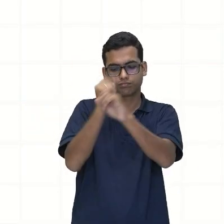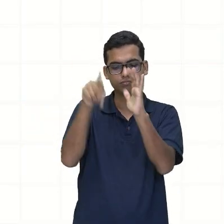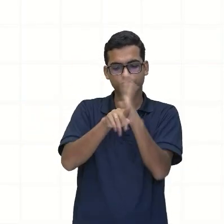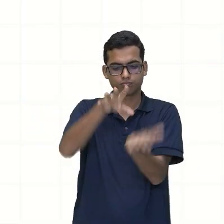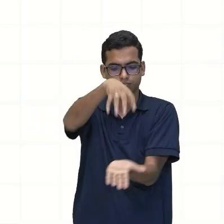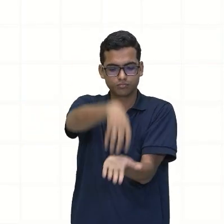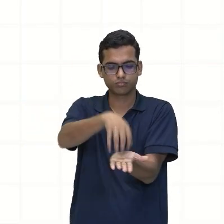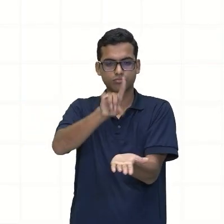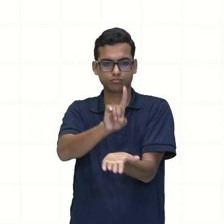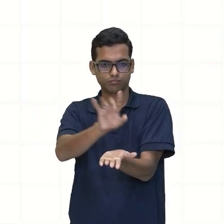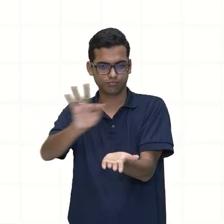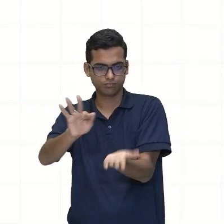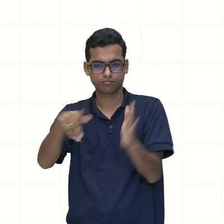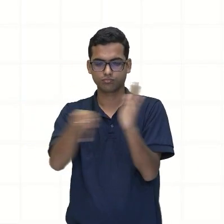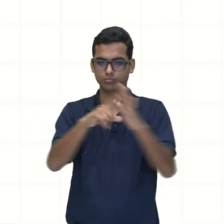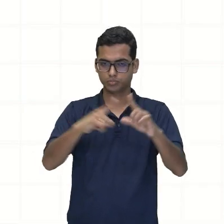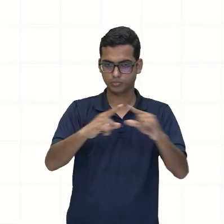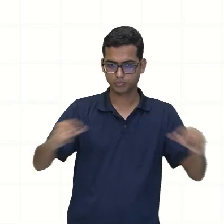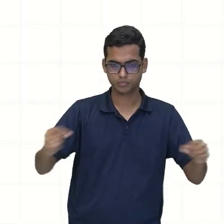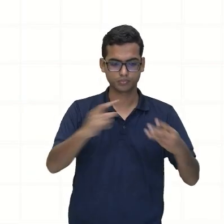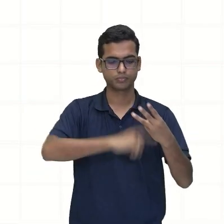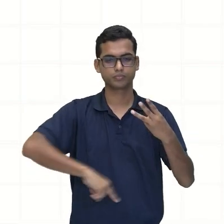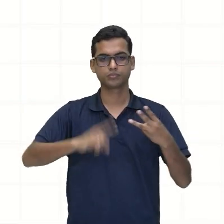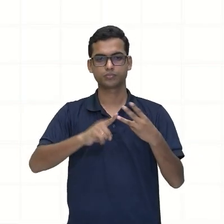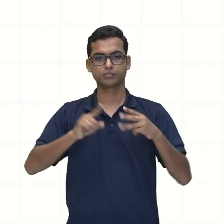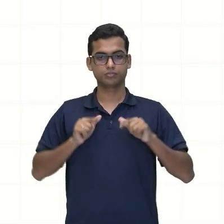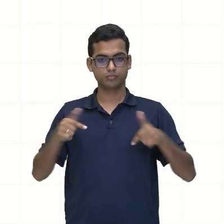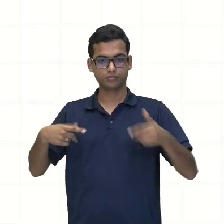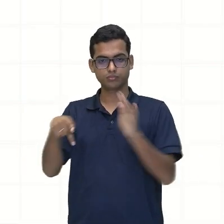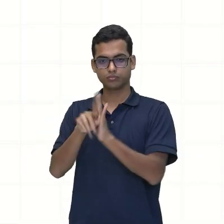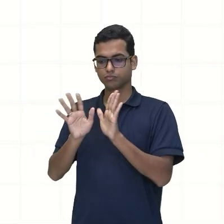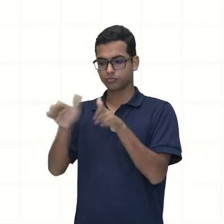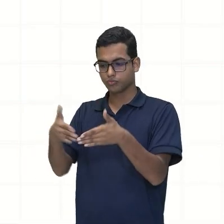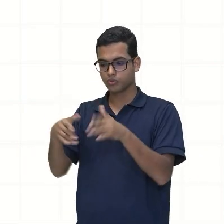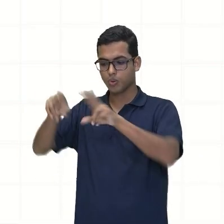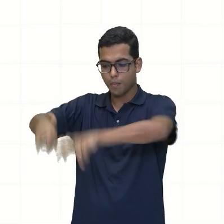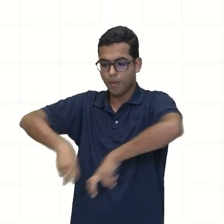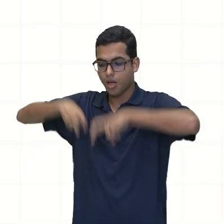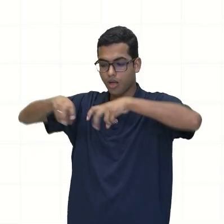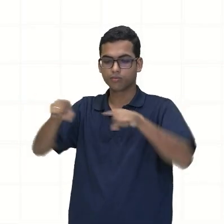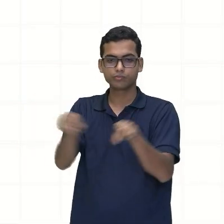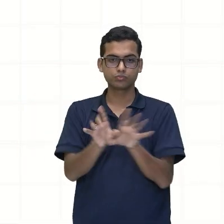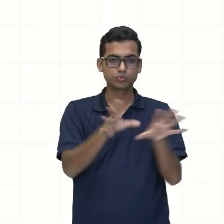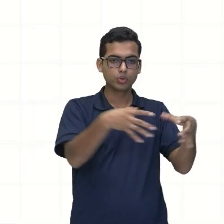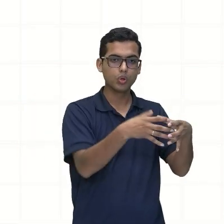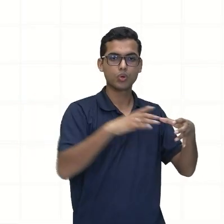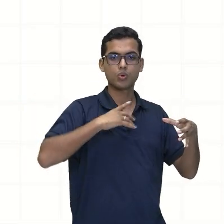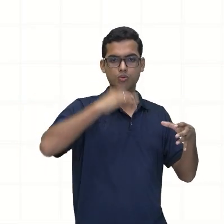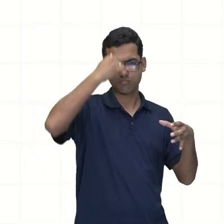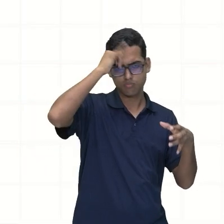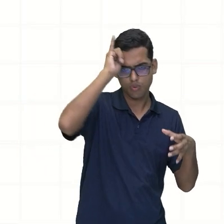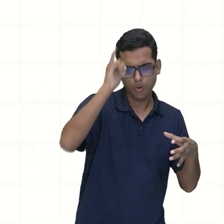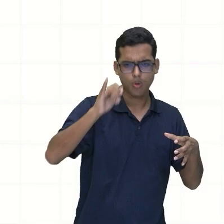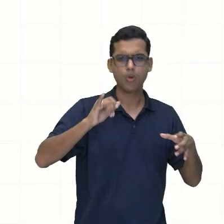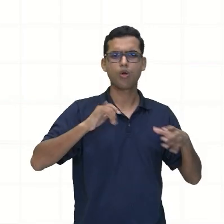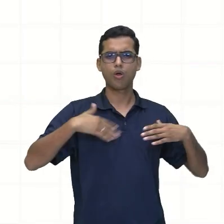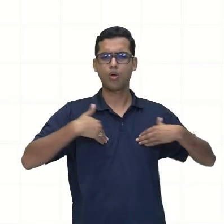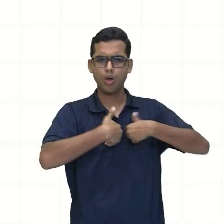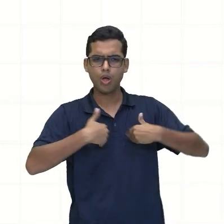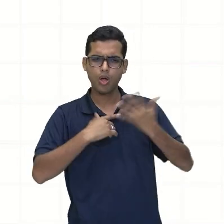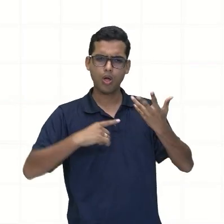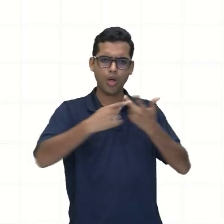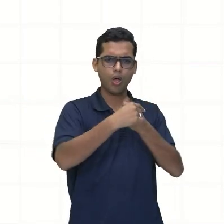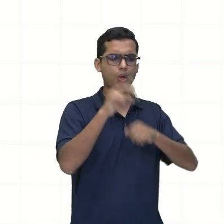fronteira agrícola com a atividade da agricultura e da pecuária. E aí, ao longo dos séculos também, Nós observamos esse fluxo migratório na